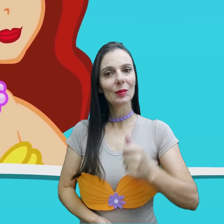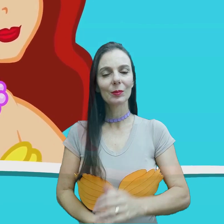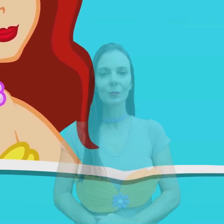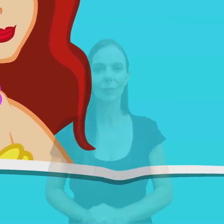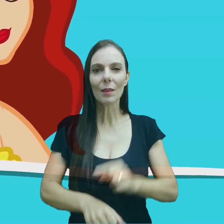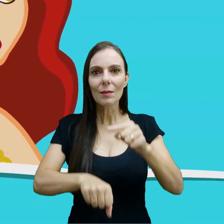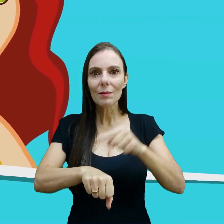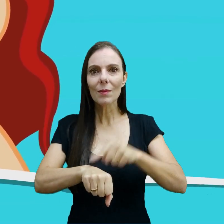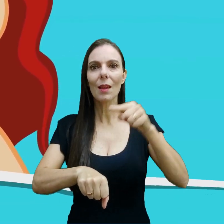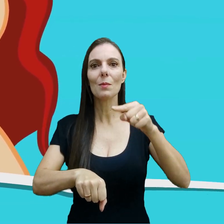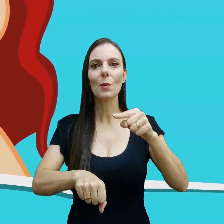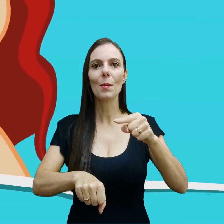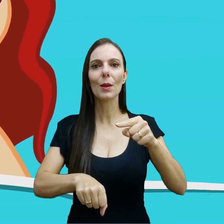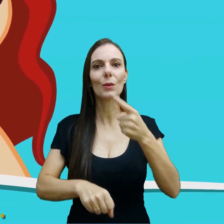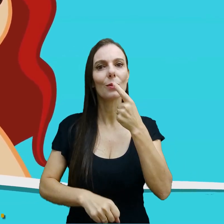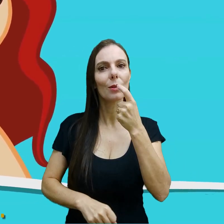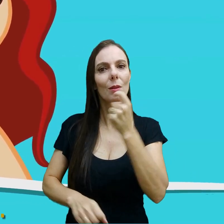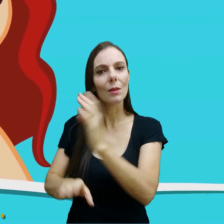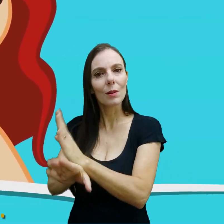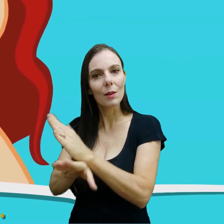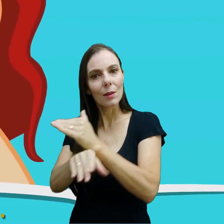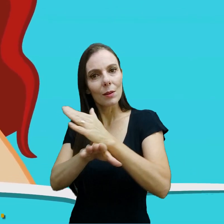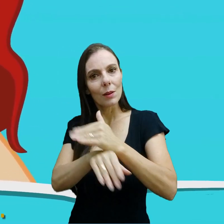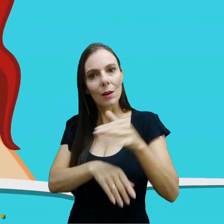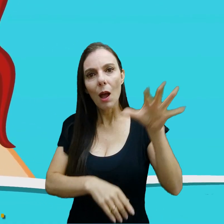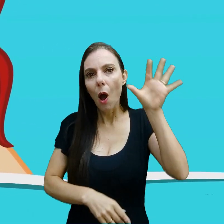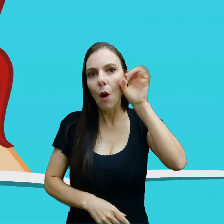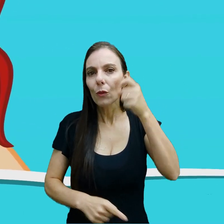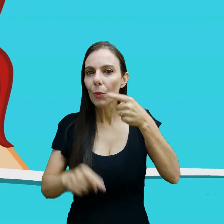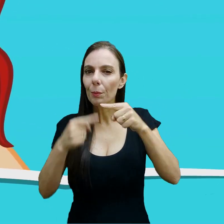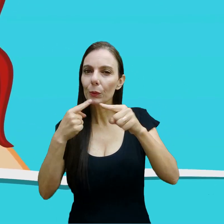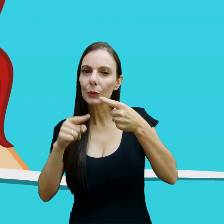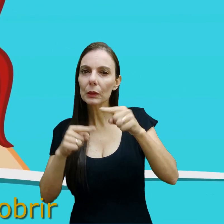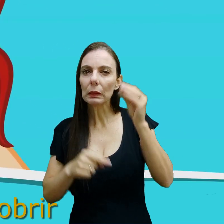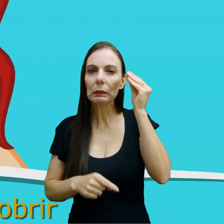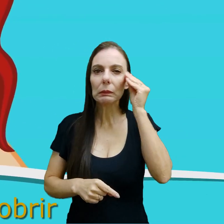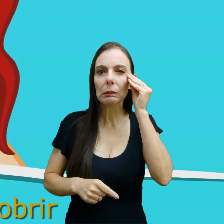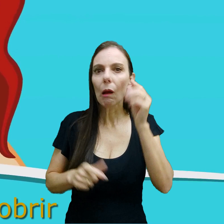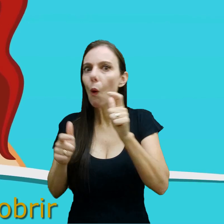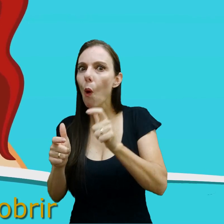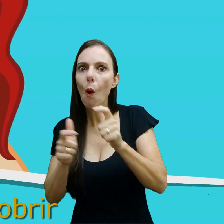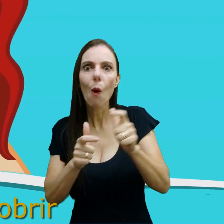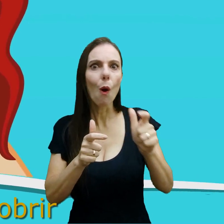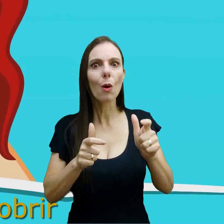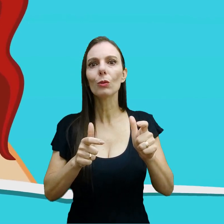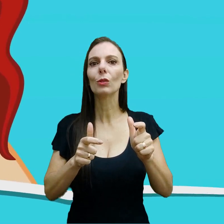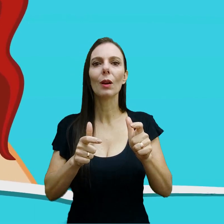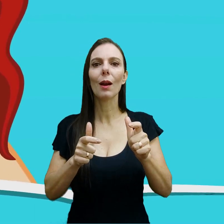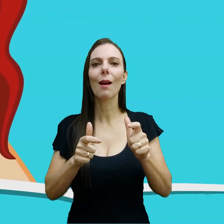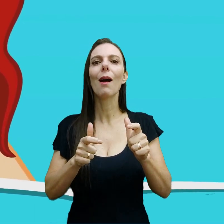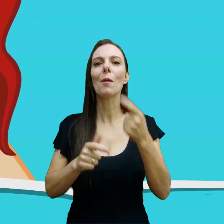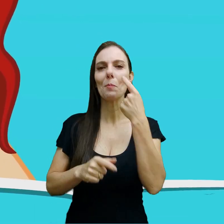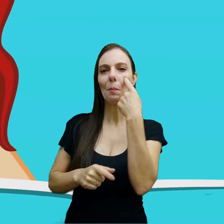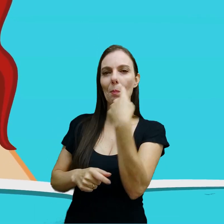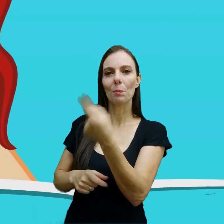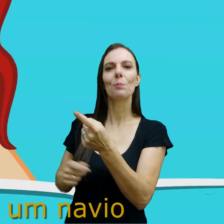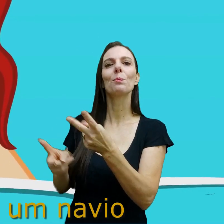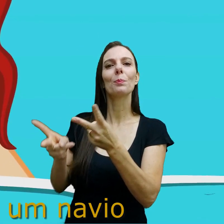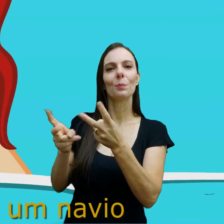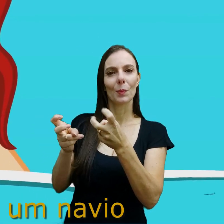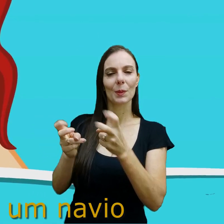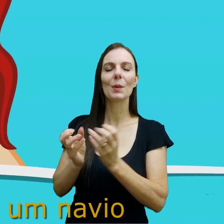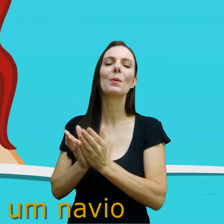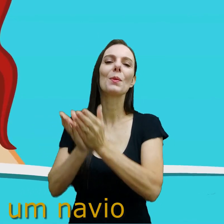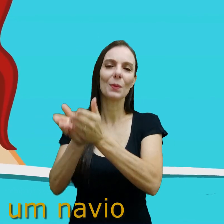lindo! Naquele momento, Ariel ouviu uma música. Quando ela tentou descobrir de onde estava vindo,